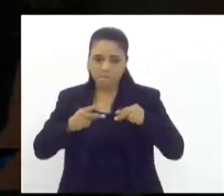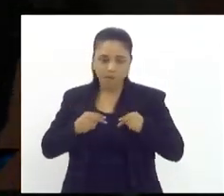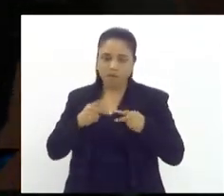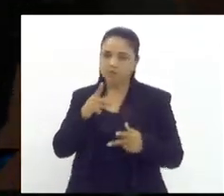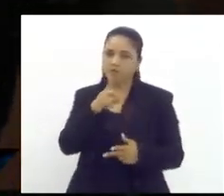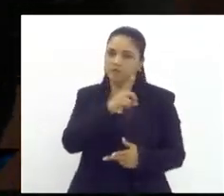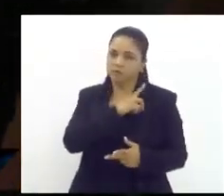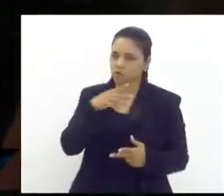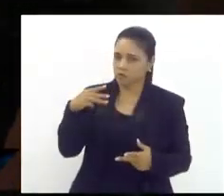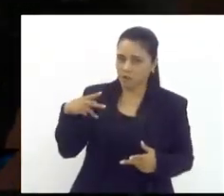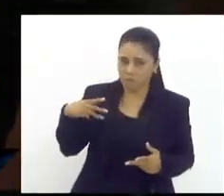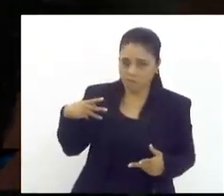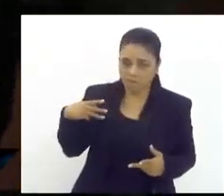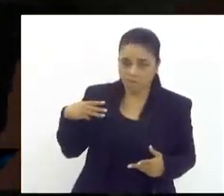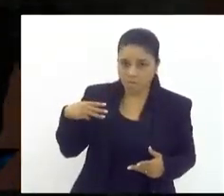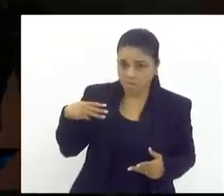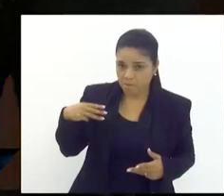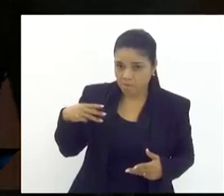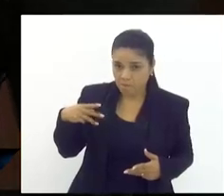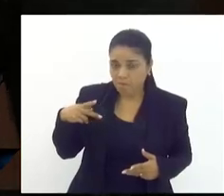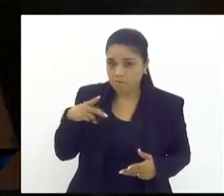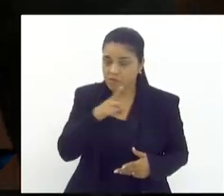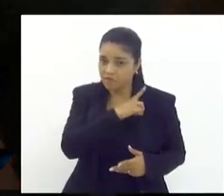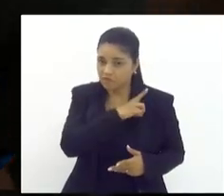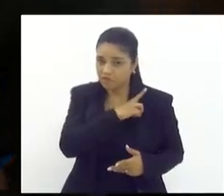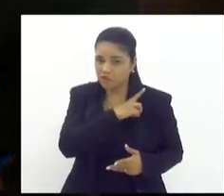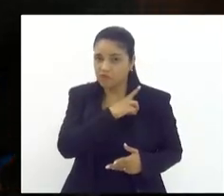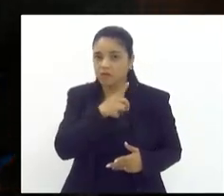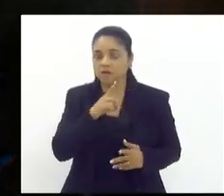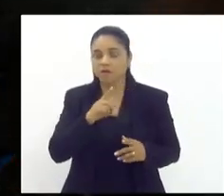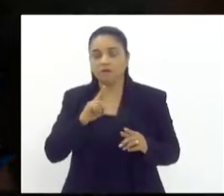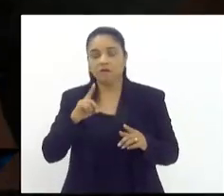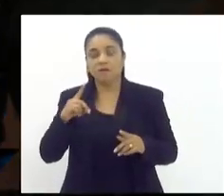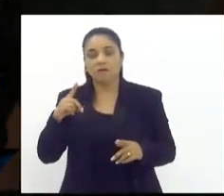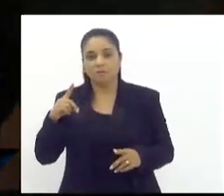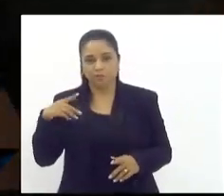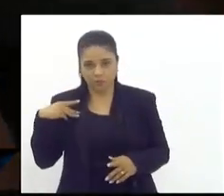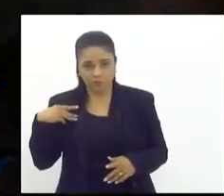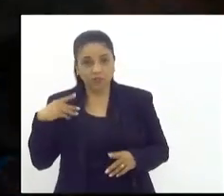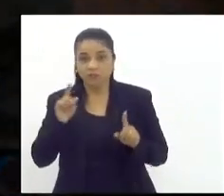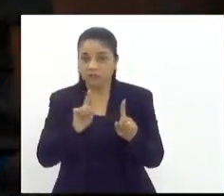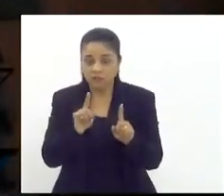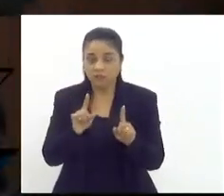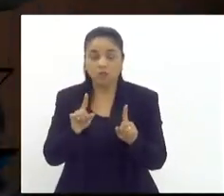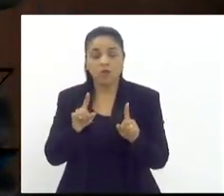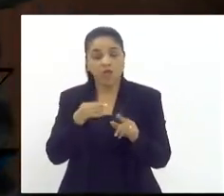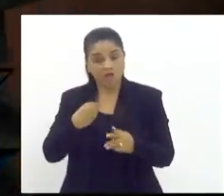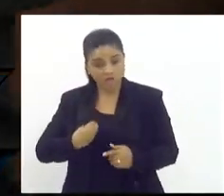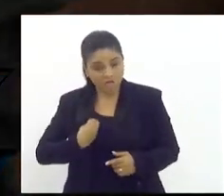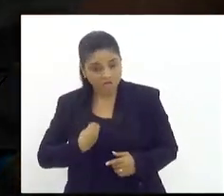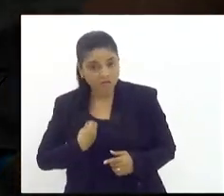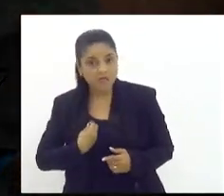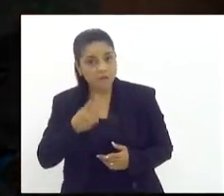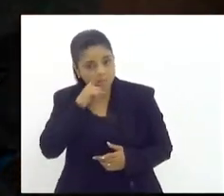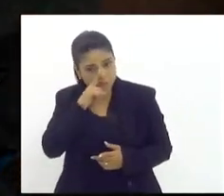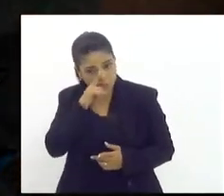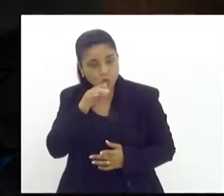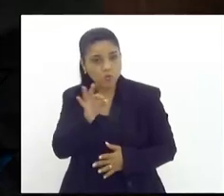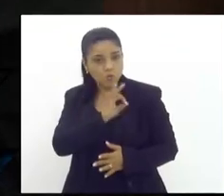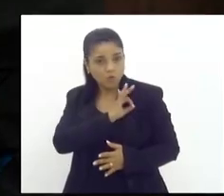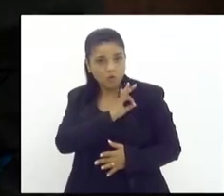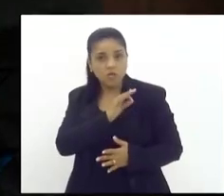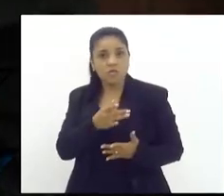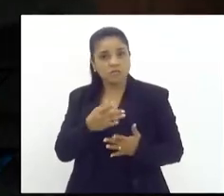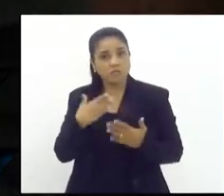são pessoas excelentes acho que já tem trabalho demais a gente tá brincando com vida de pessoas que estão colocando a vida em risco todo dia e